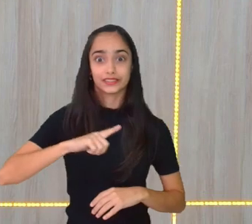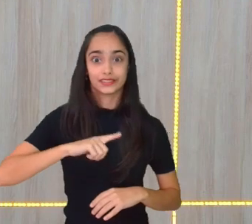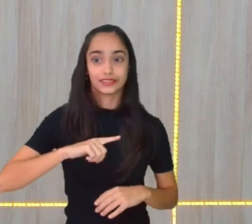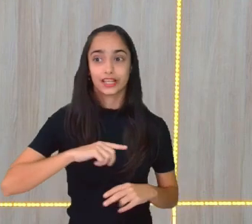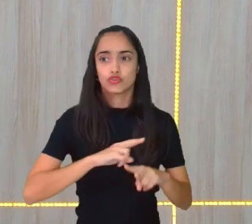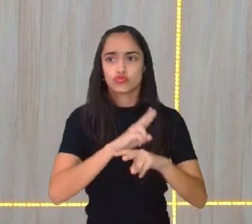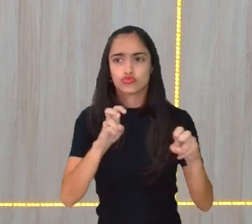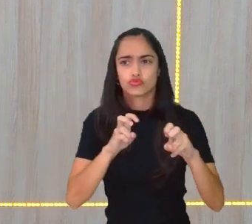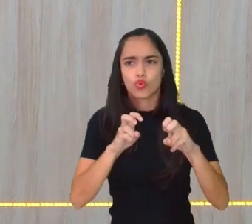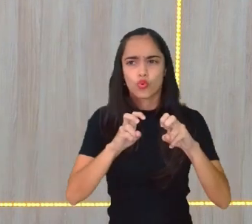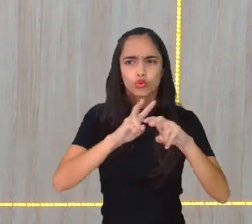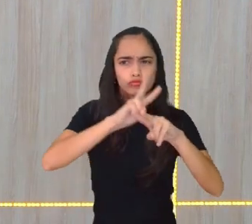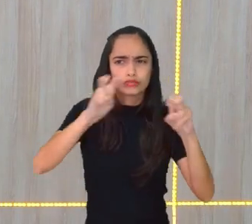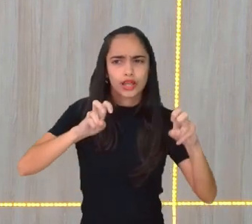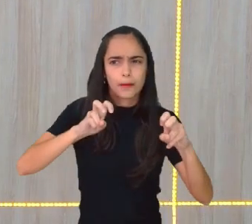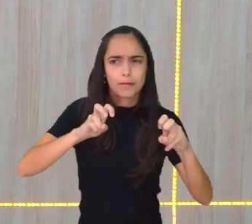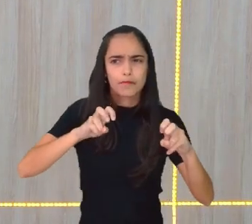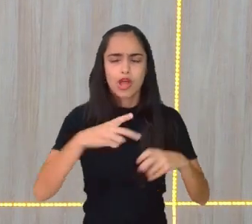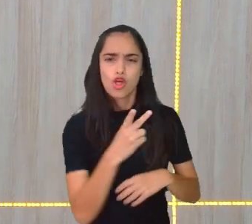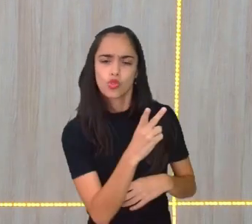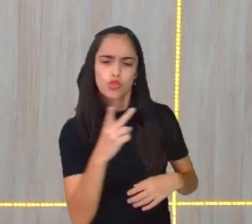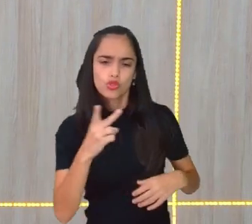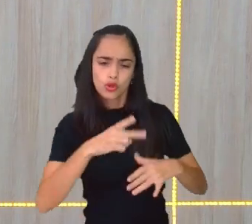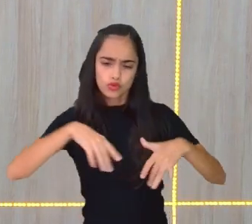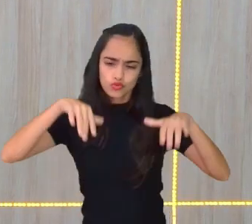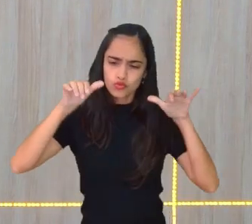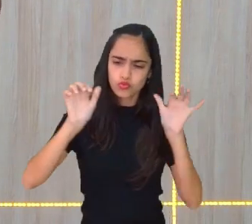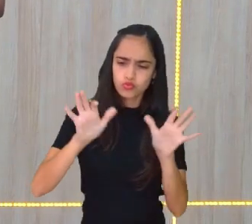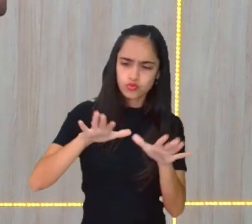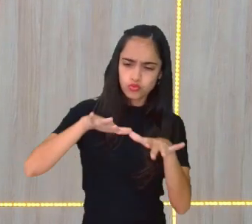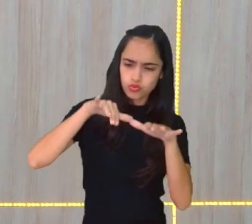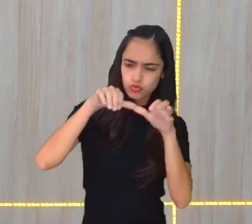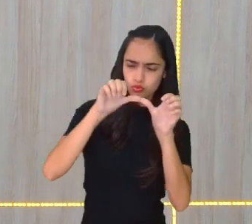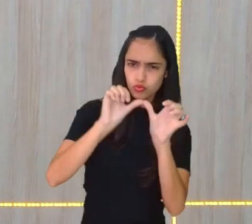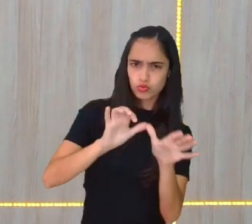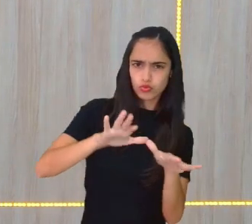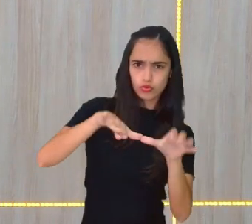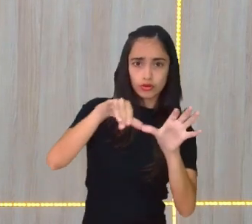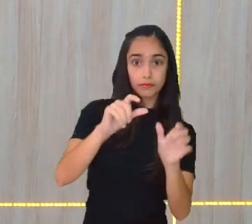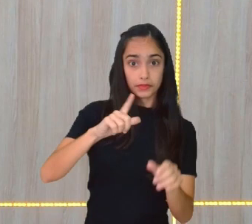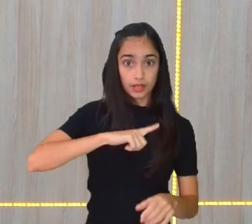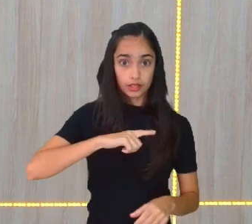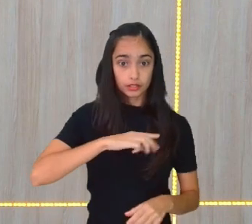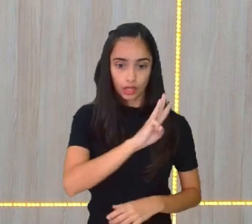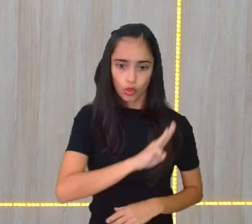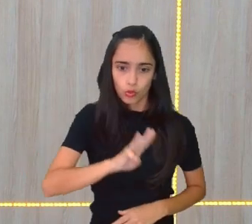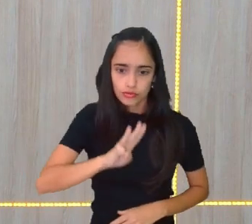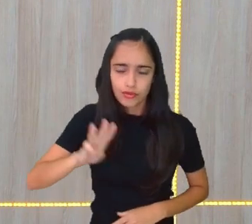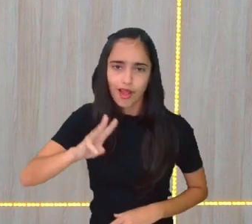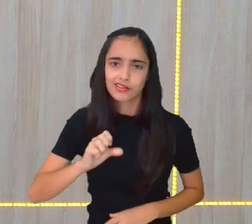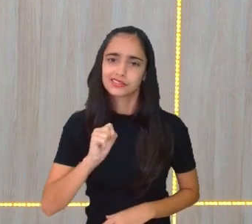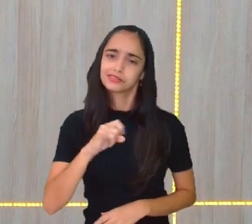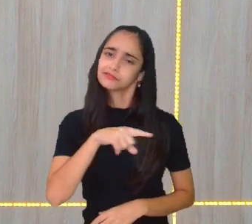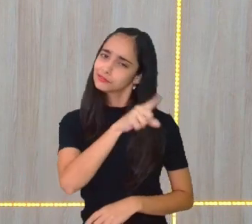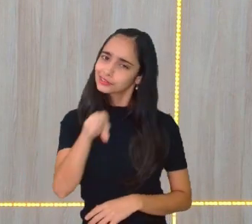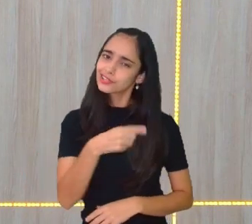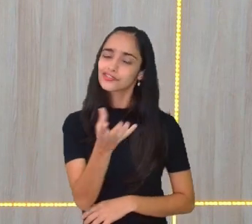Veludo, da Marina Colasanti, que está disponível lá na árvore do livro, caso você deseje fazer a leitura do